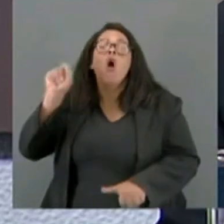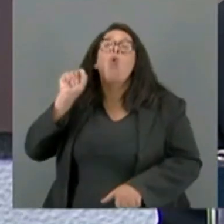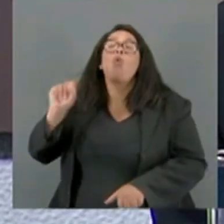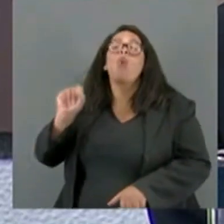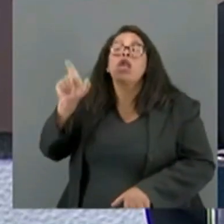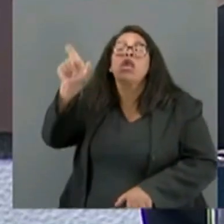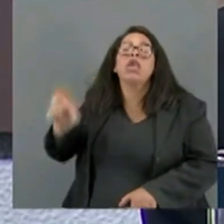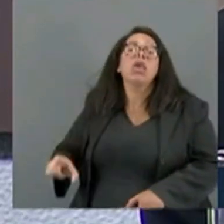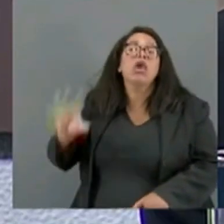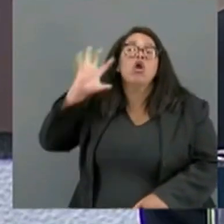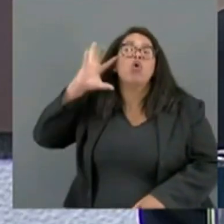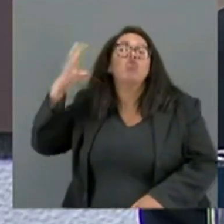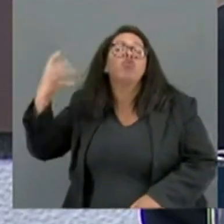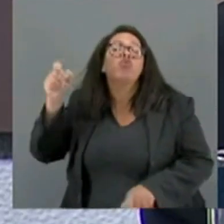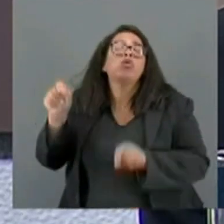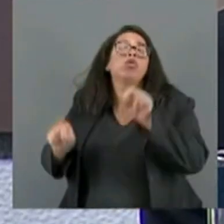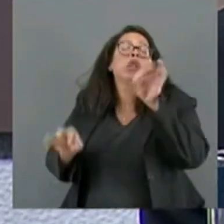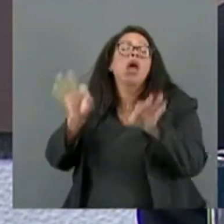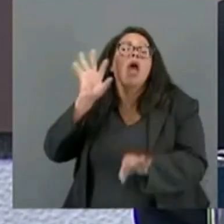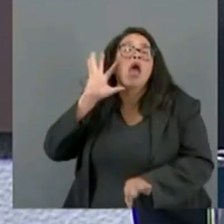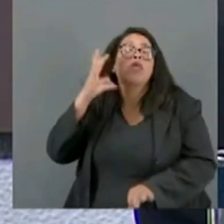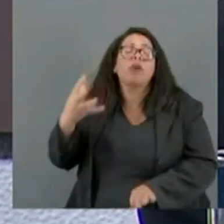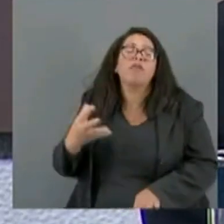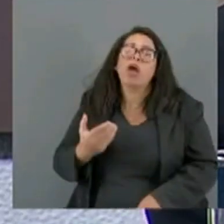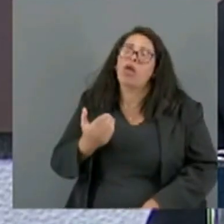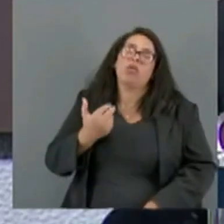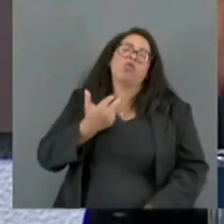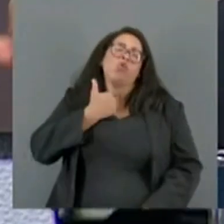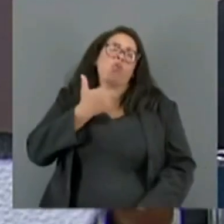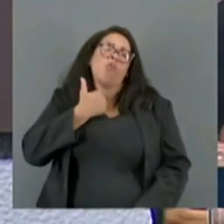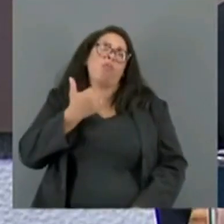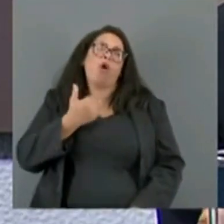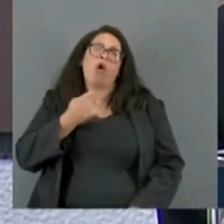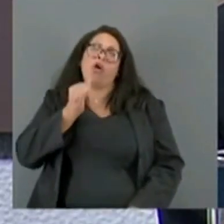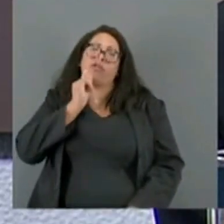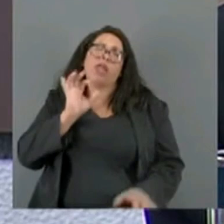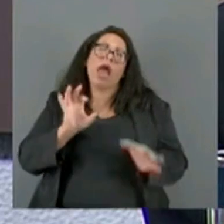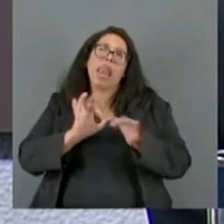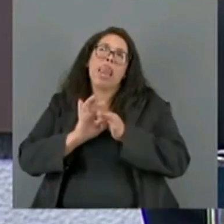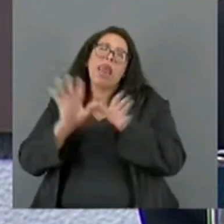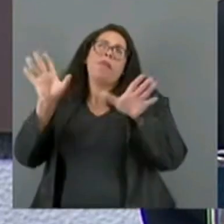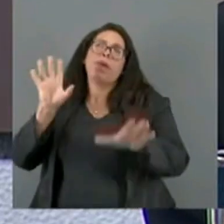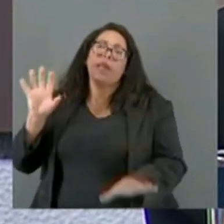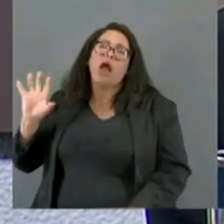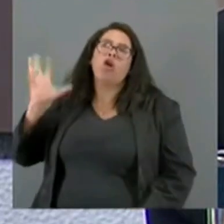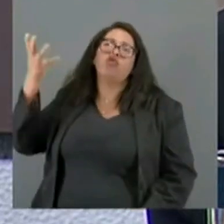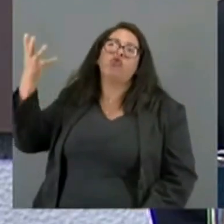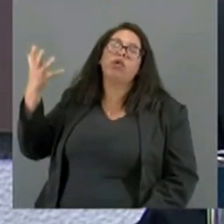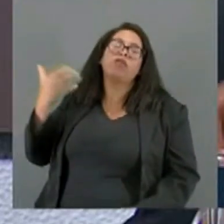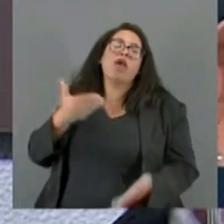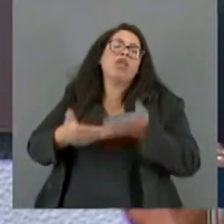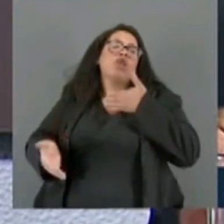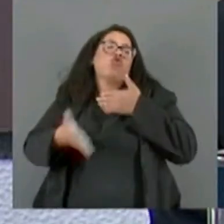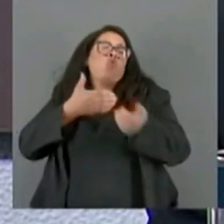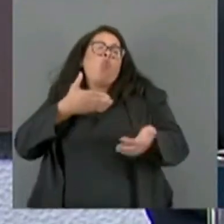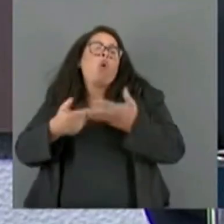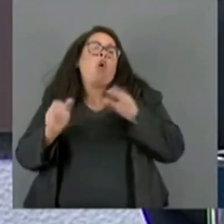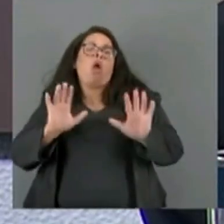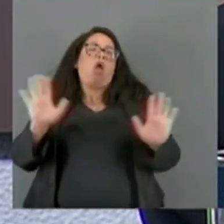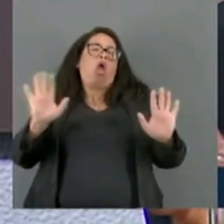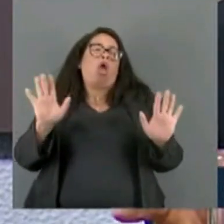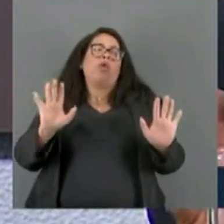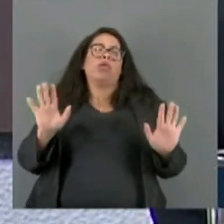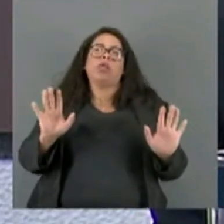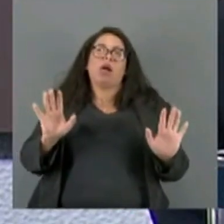não podemos aqui dar uma carta branca ou dar um alvará ao juiz para ele agir de forma ímpar